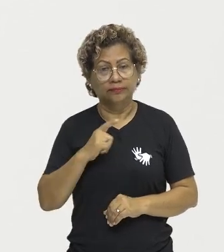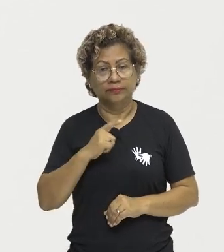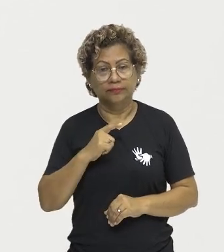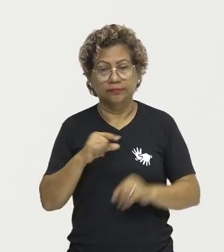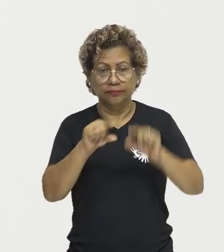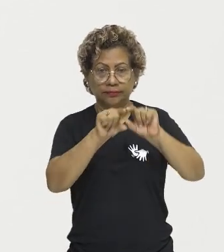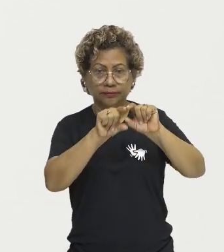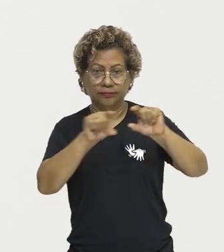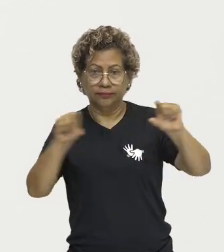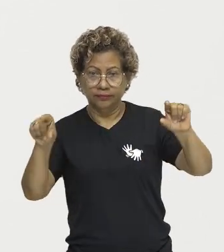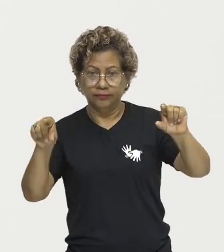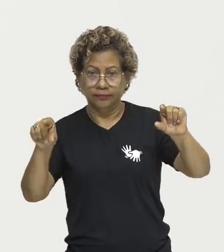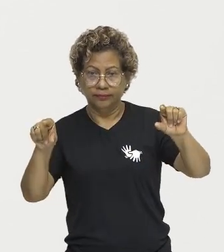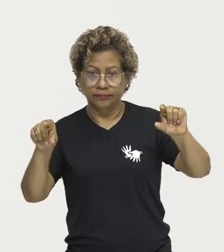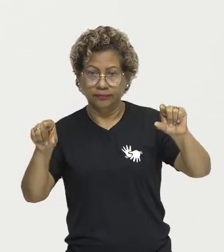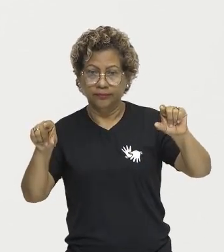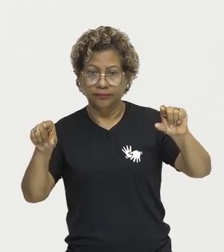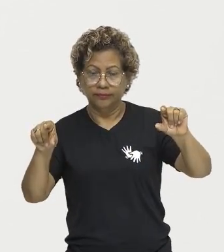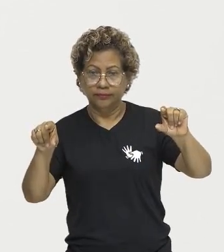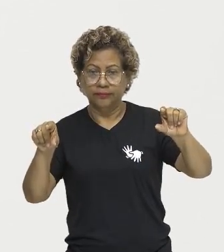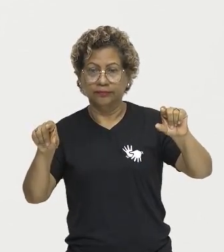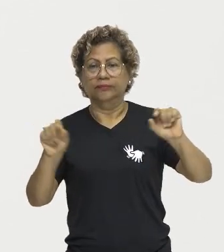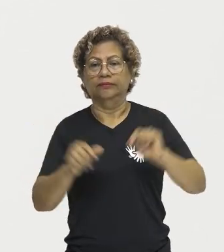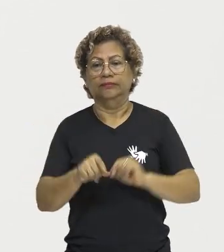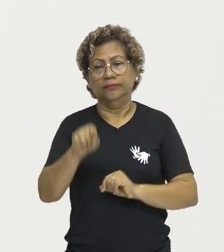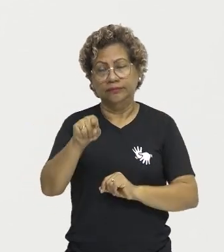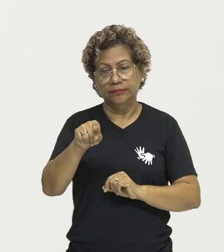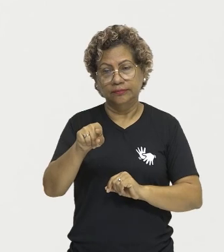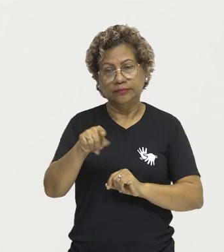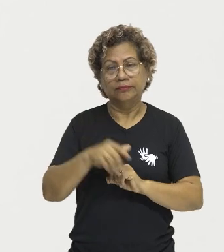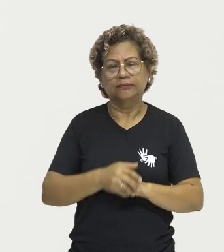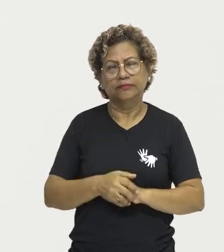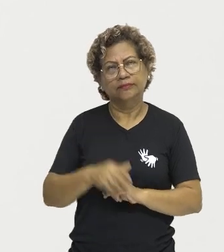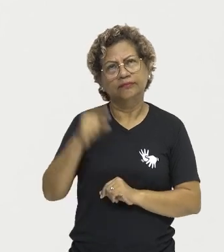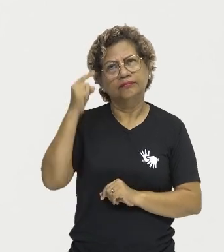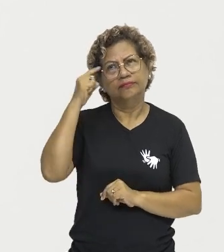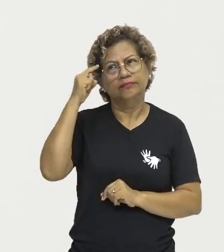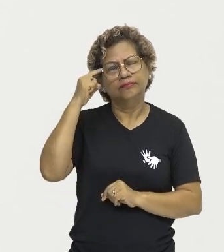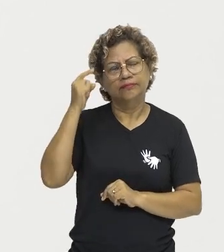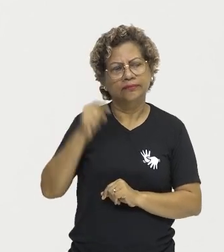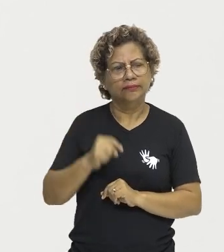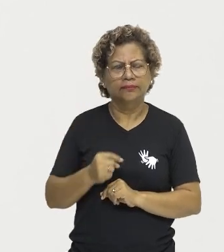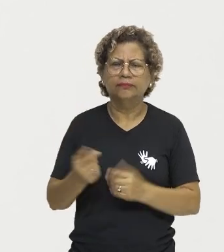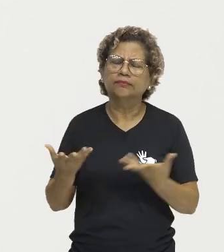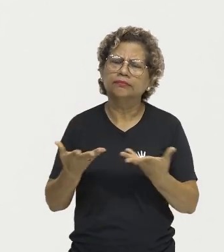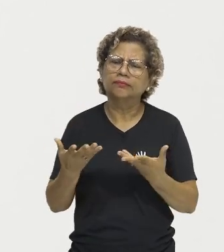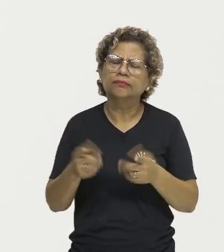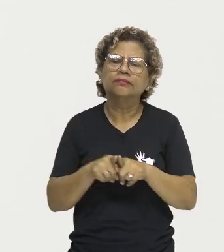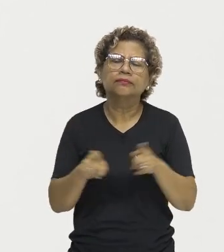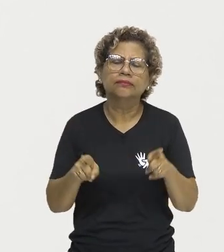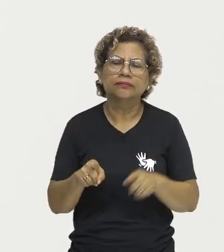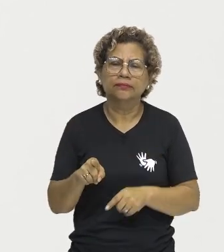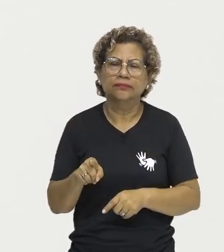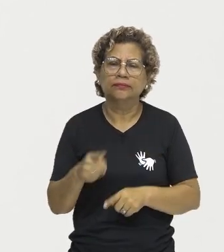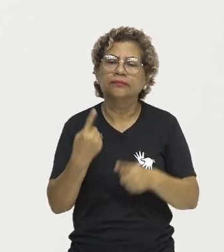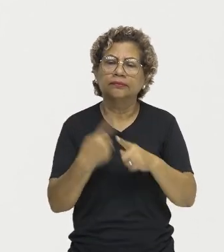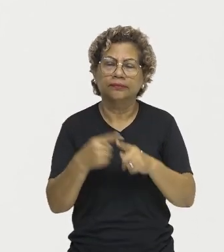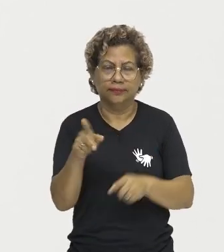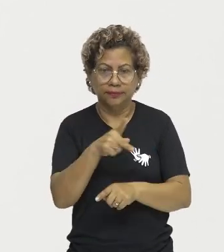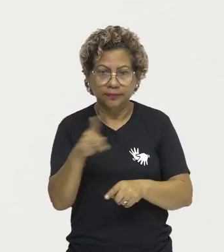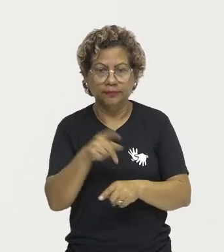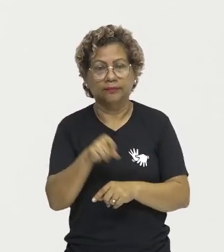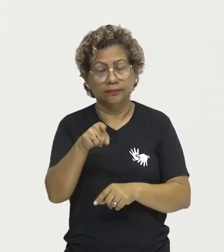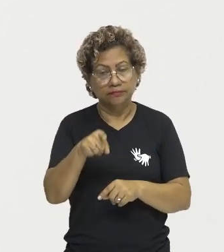o calor do recipiente. E você pode estar se perguntando, por que, professora? Porque agora eu tenho que